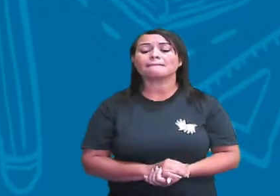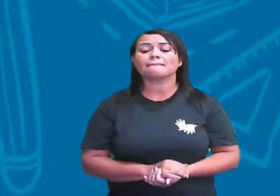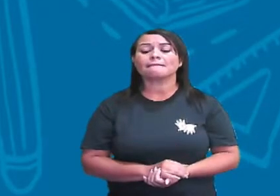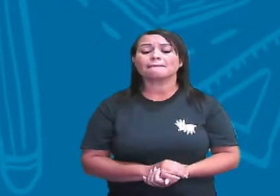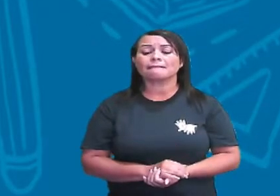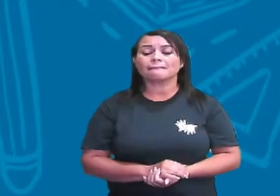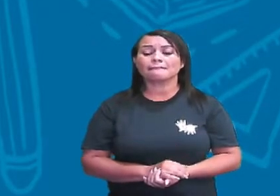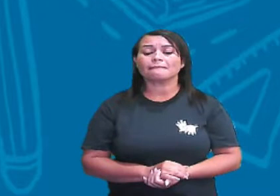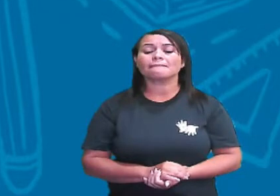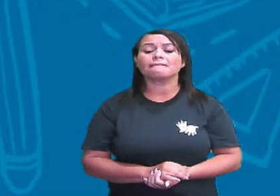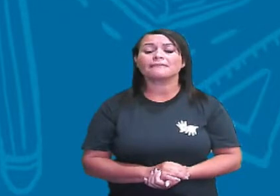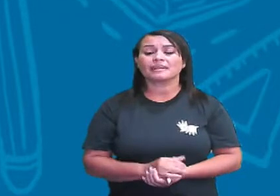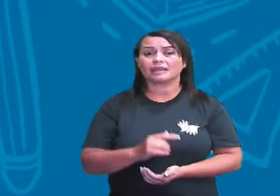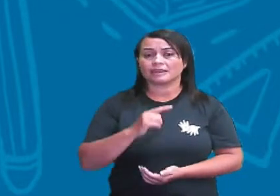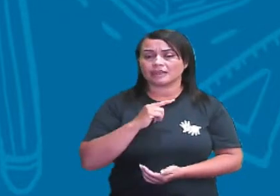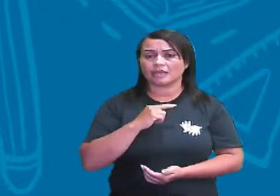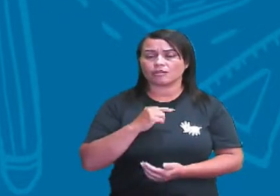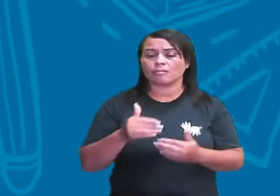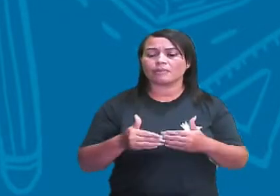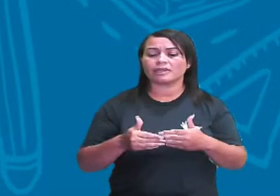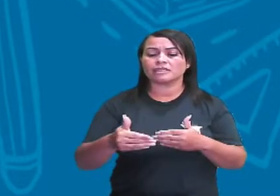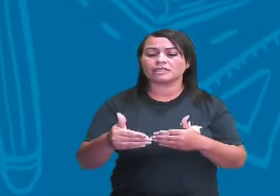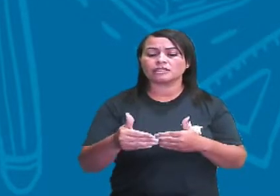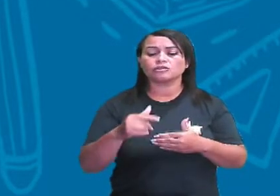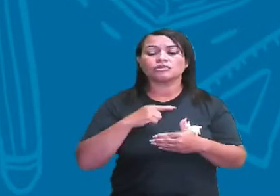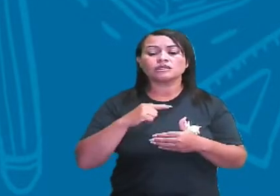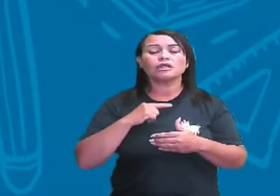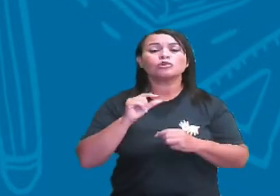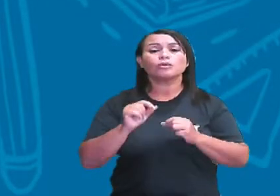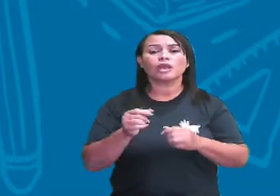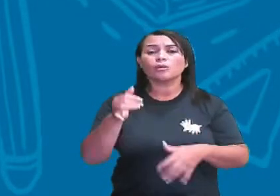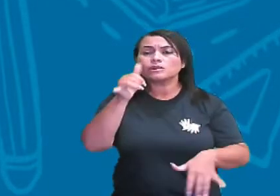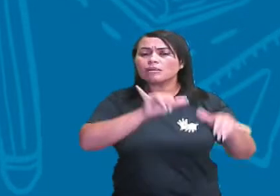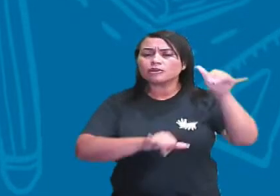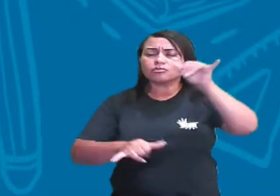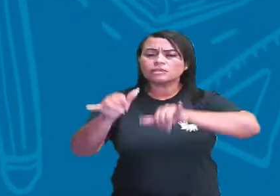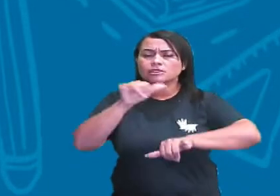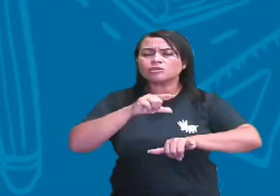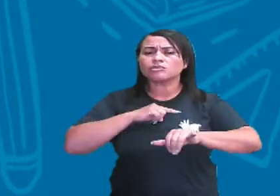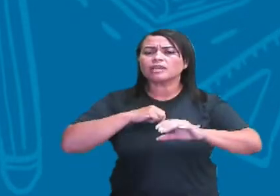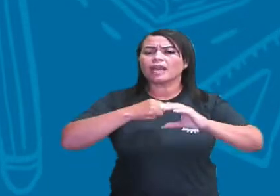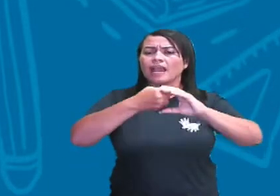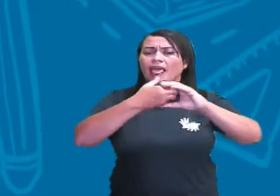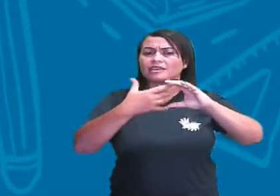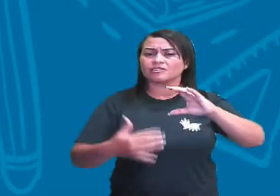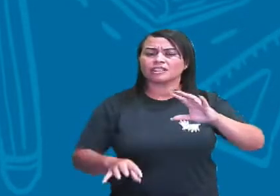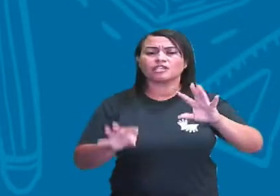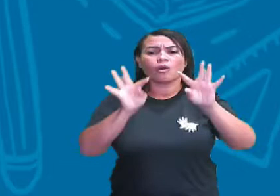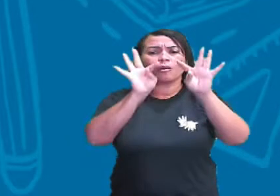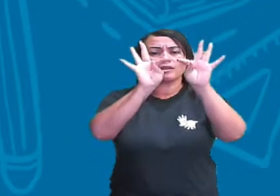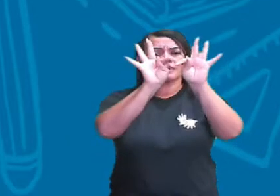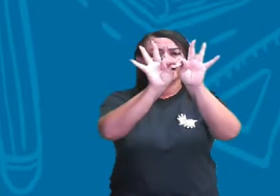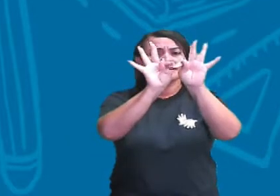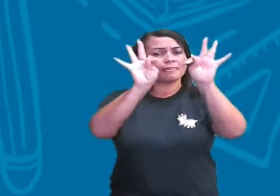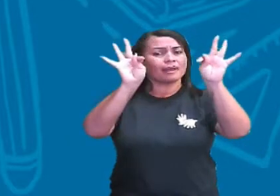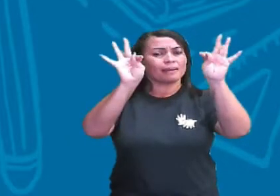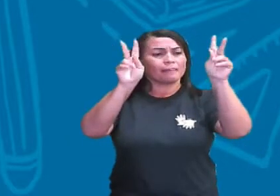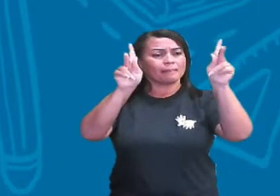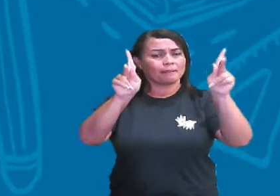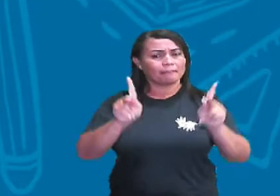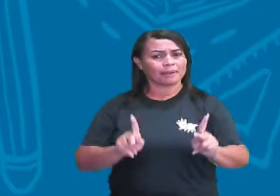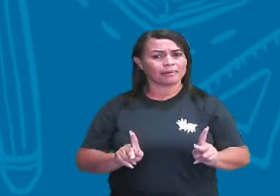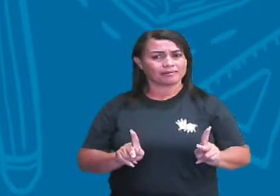a partir disso, os elementos químicos eles são classificados em uma tabela chamada